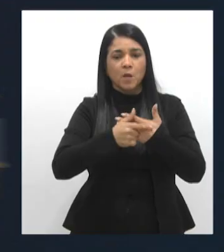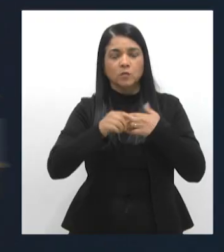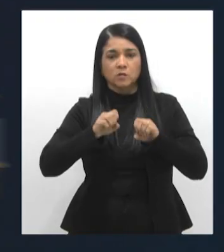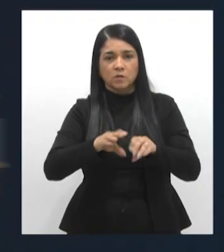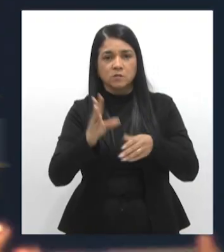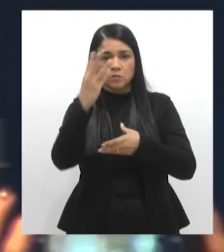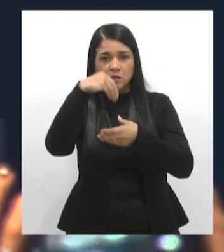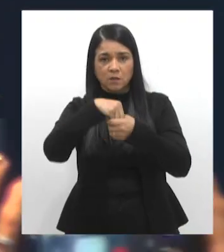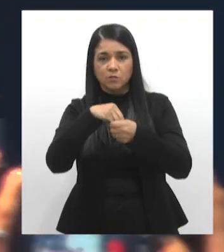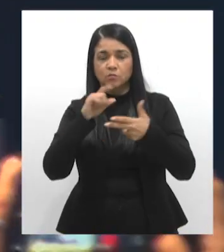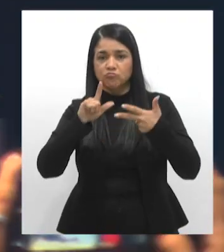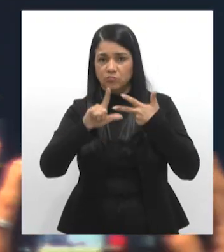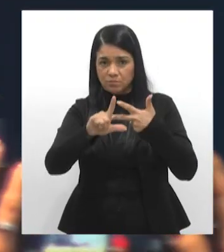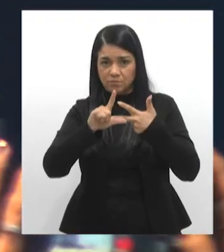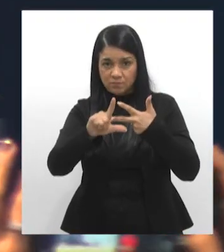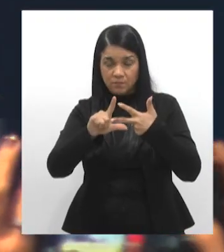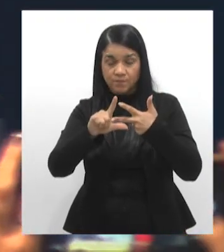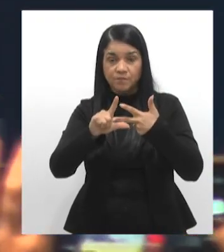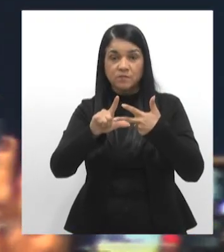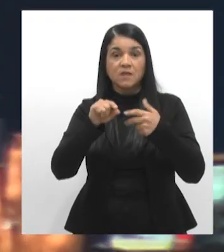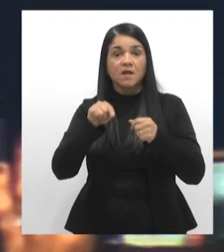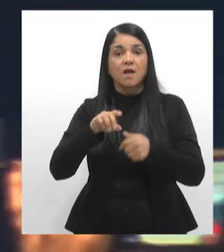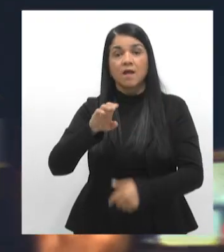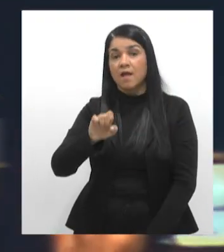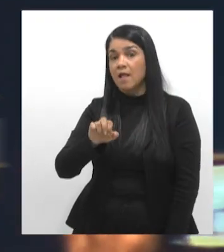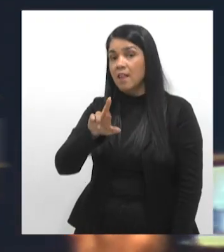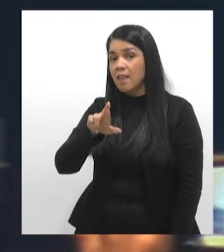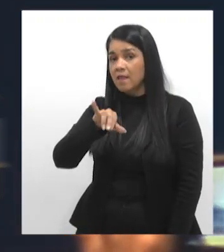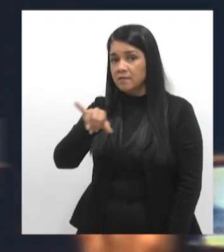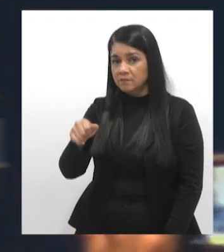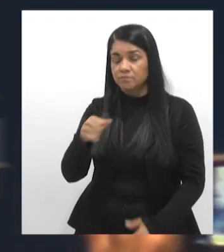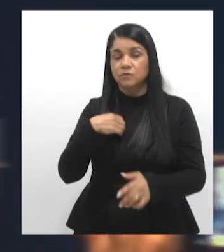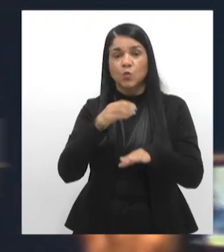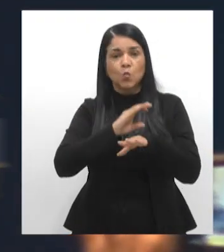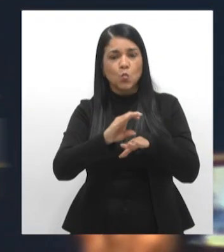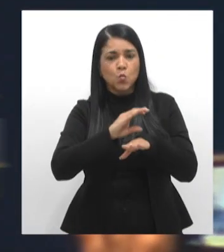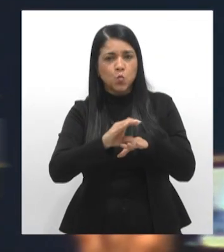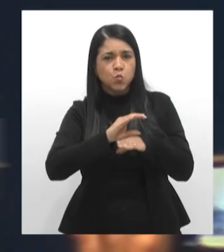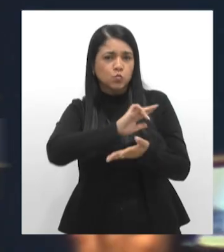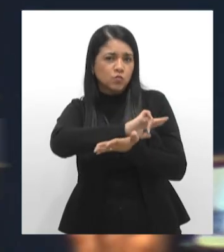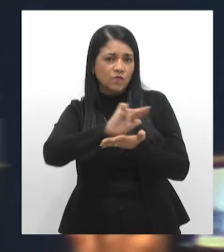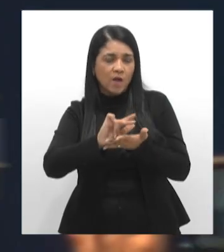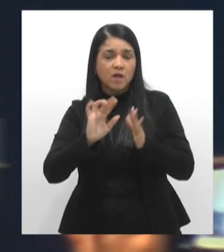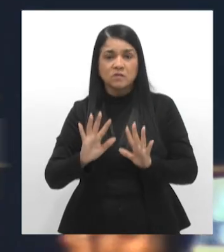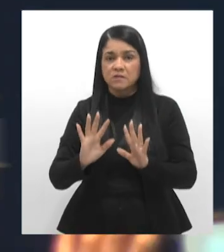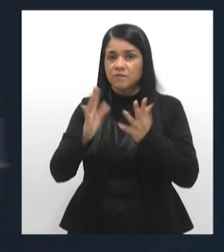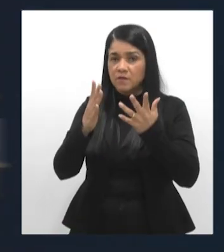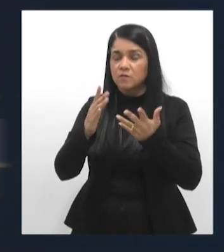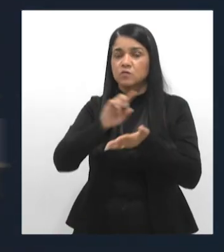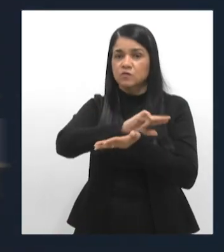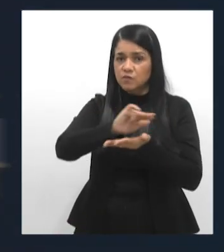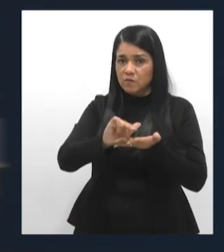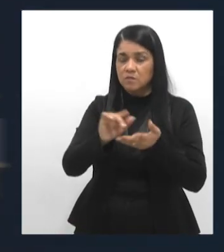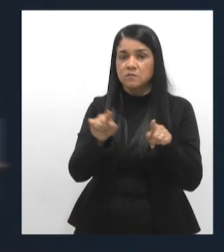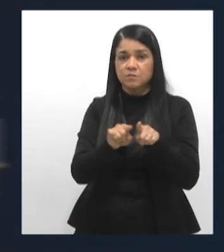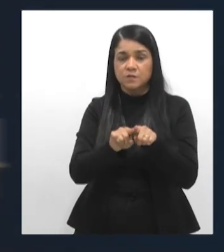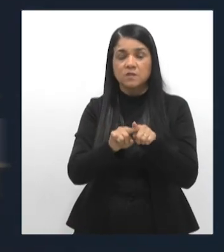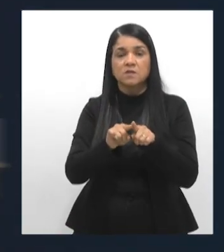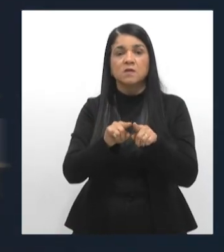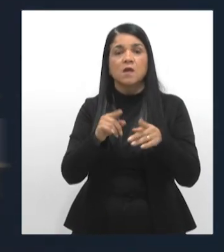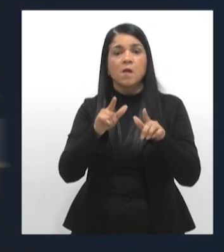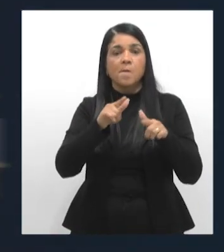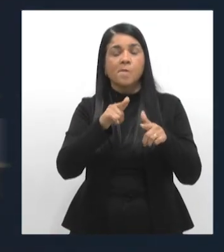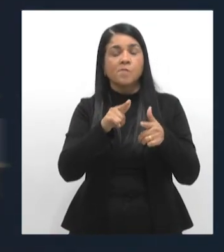legislativo. Desde então, a ELERJ tem promovido cursos, eventos e publicações voltadas à